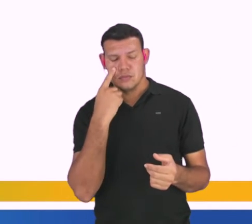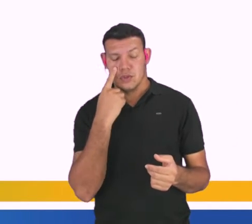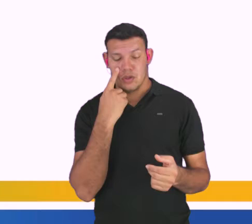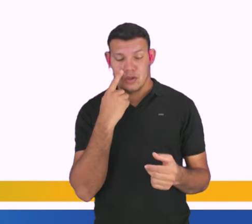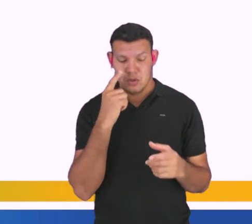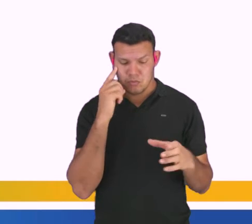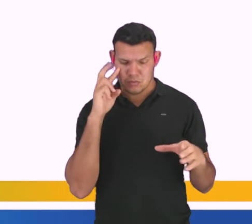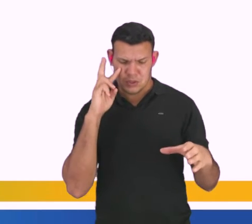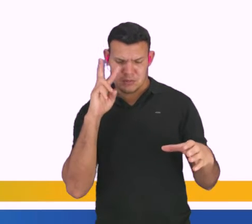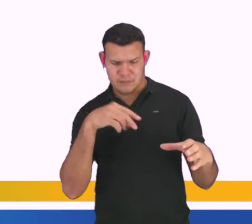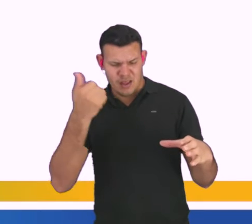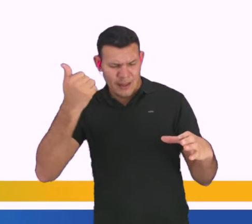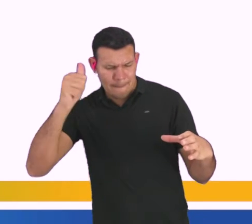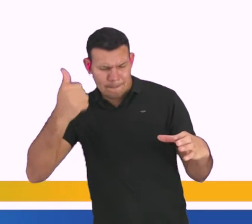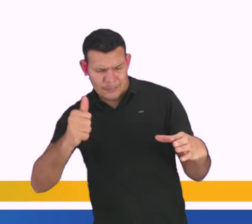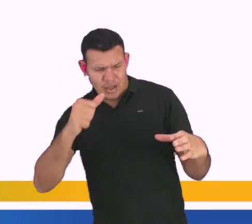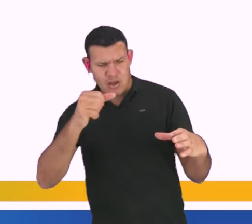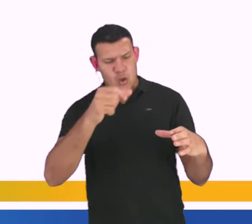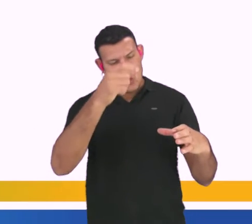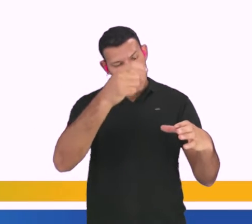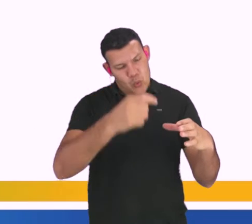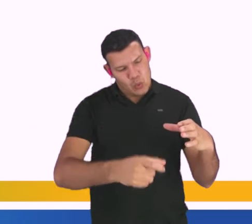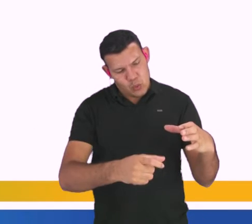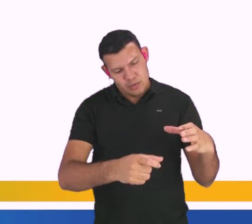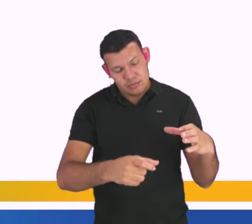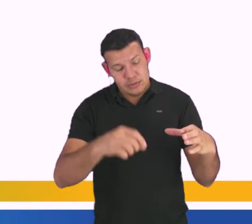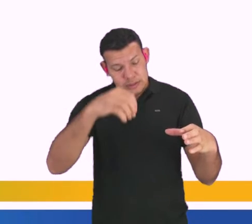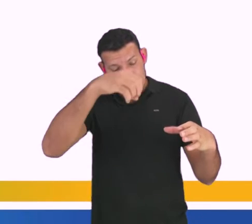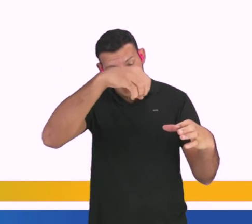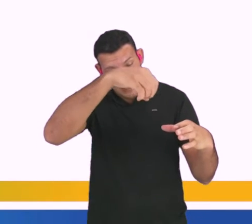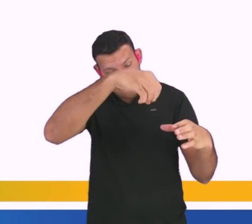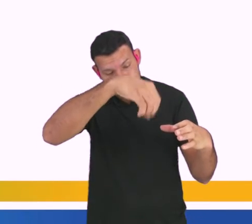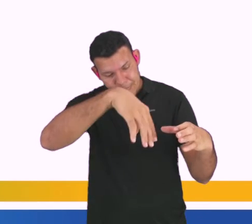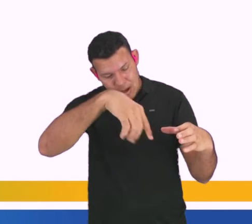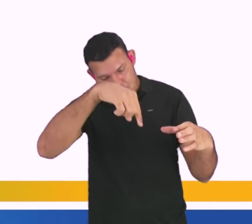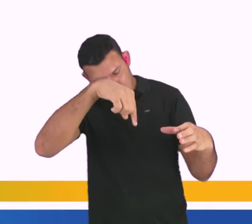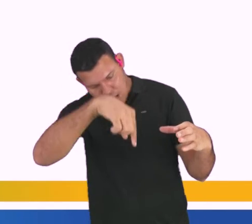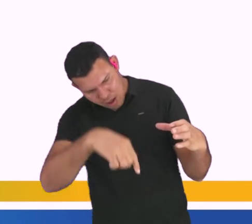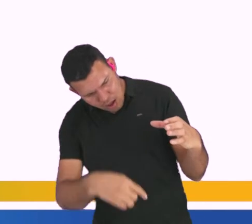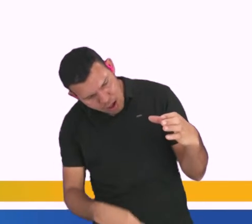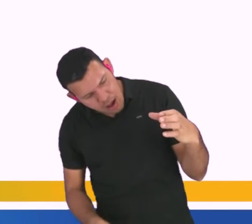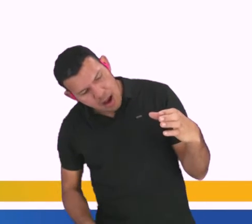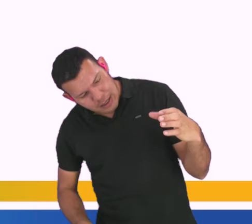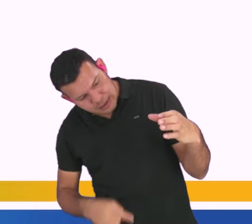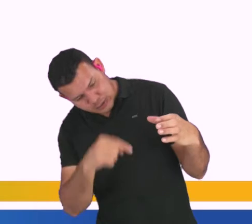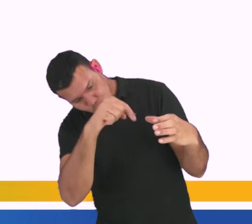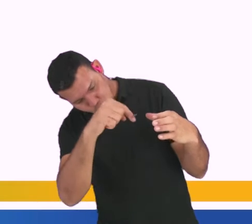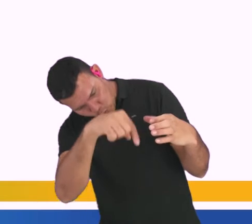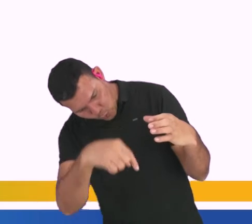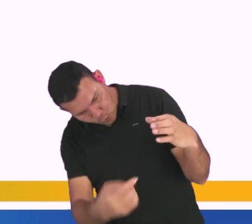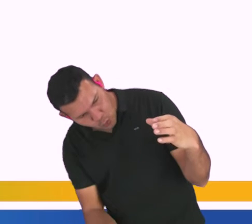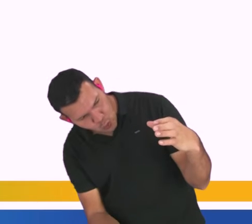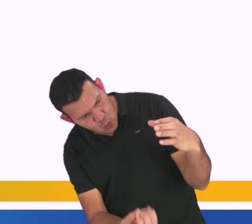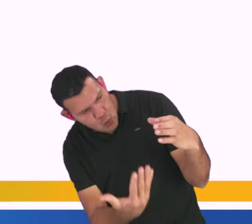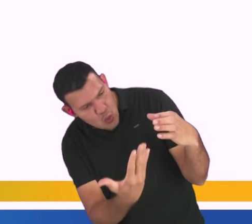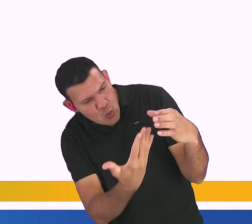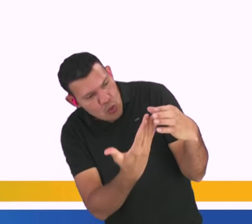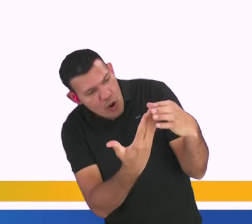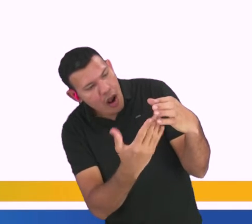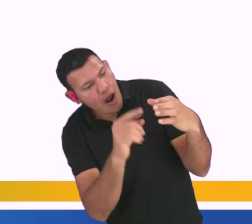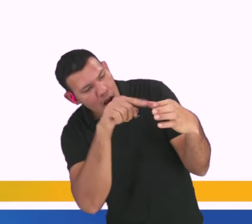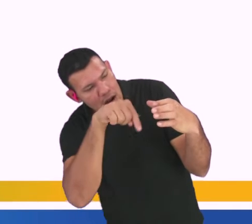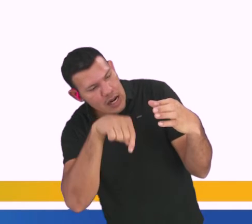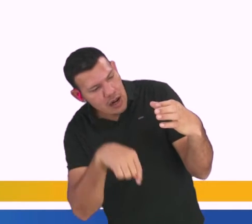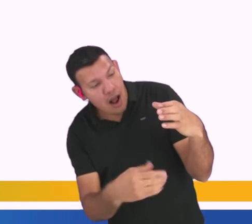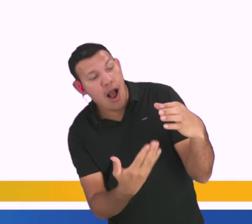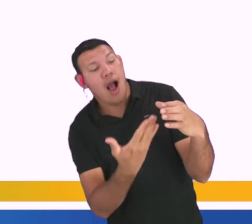pressão é diferente. Tu verifica que a pressão embaixo é muito maior do que a pressão em cima. E é baseado nisso que o material tende a